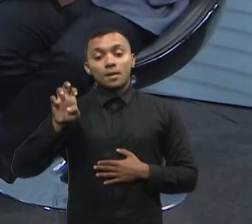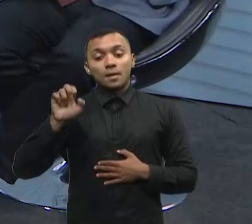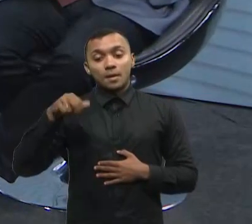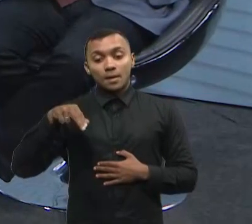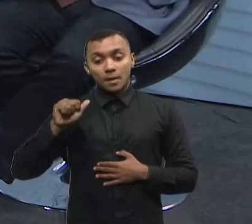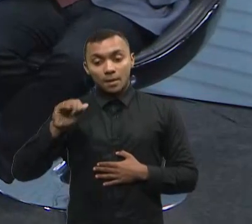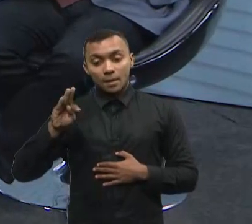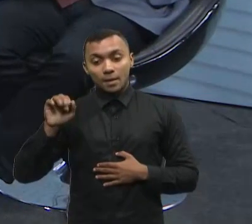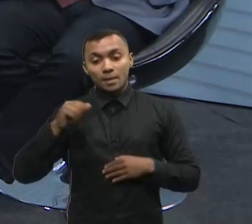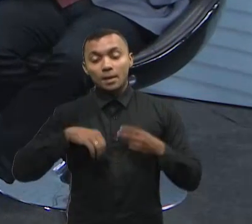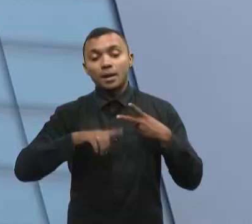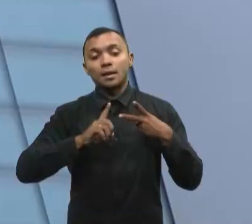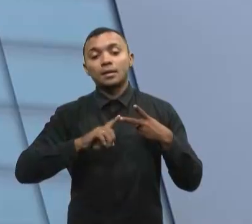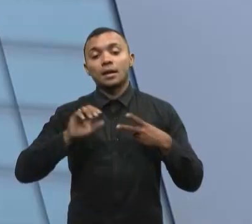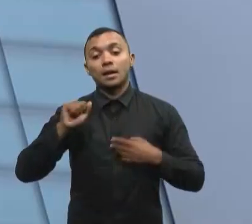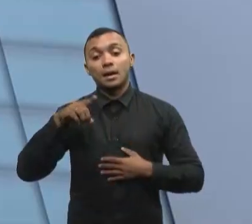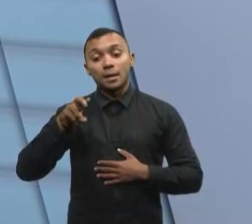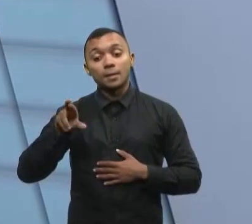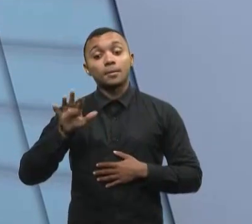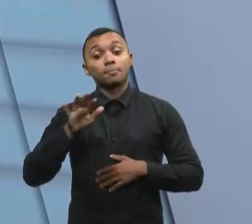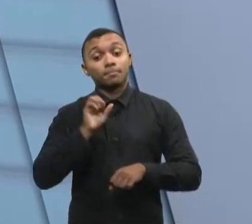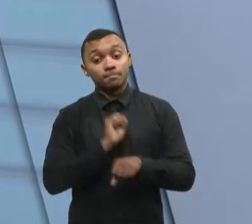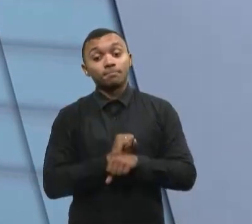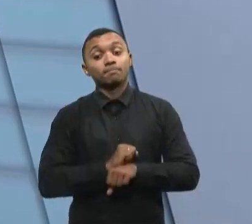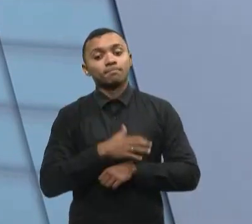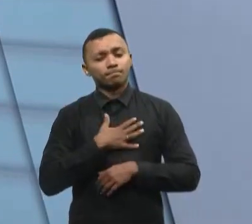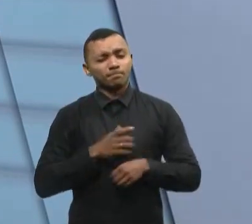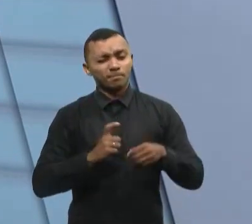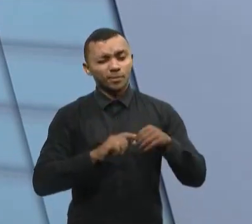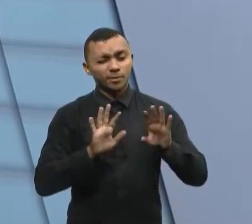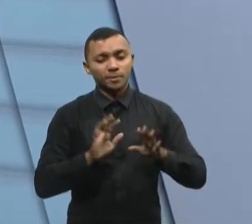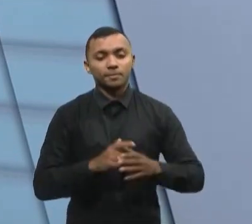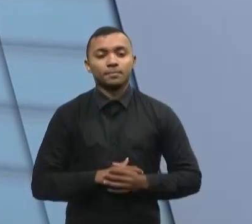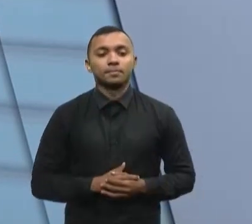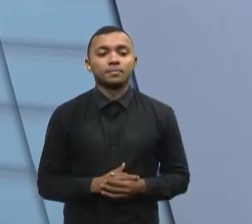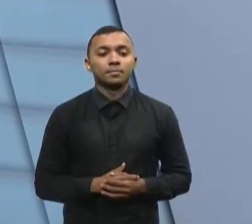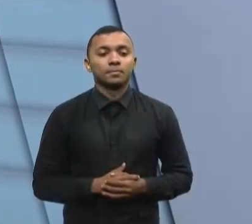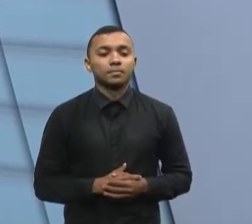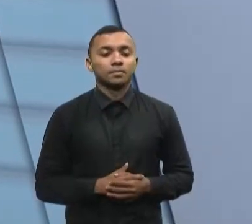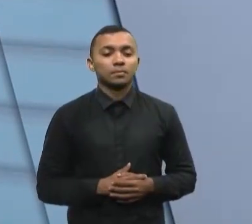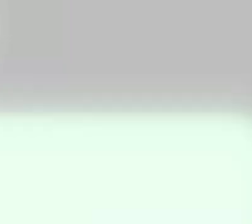nosso assunto é o autismo, vou fazer um intervalo, questão de ordem, volta já.